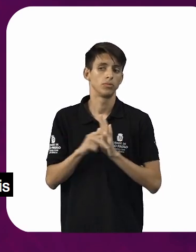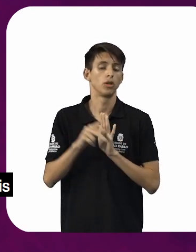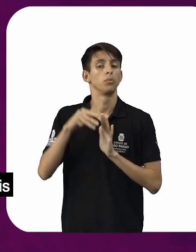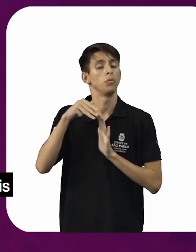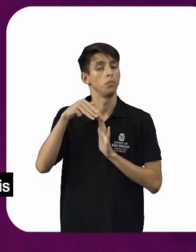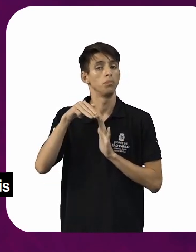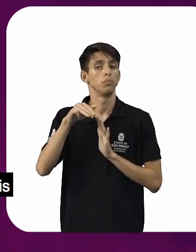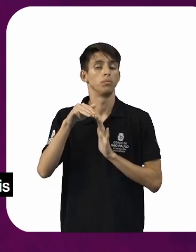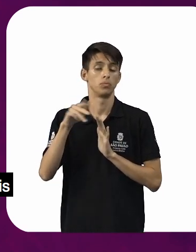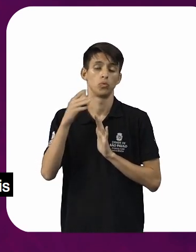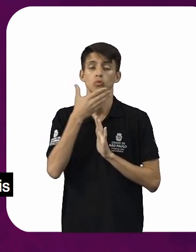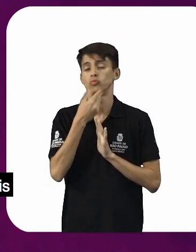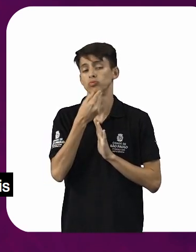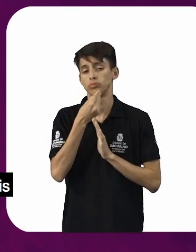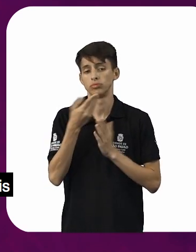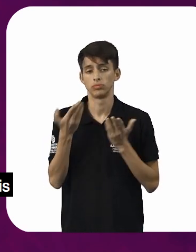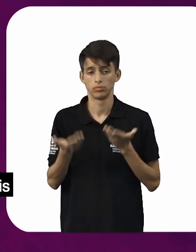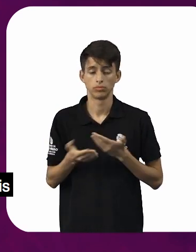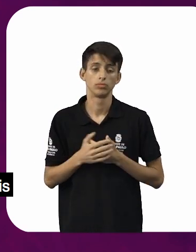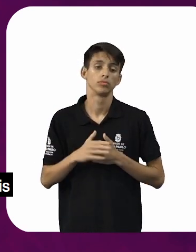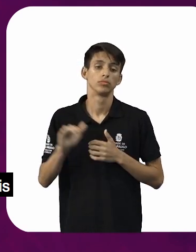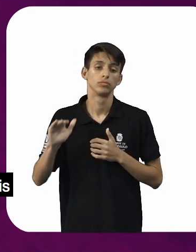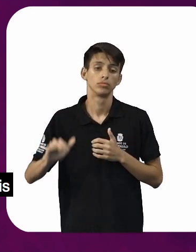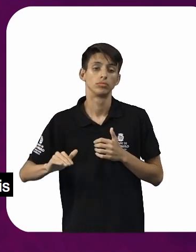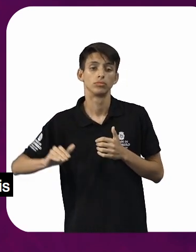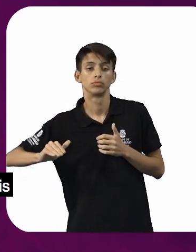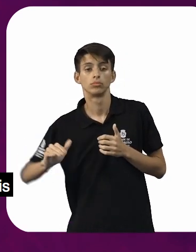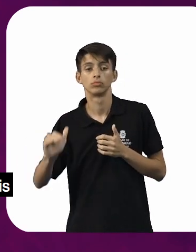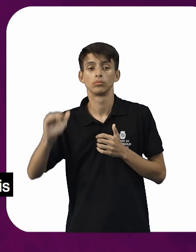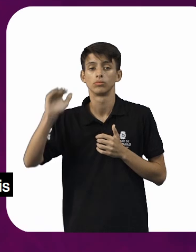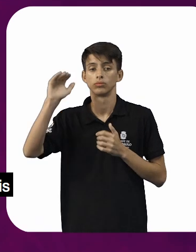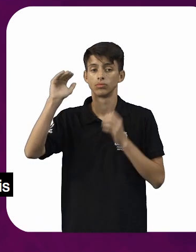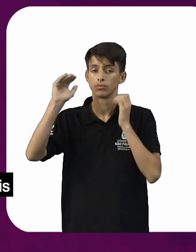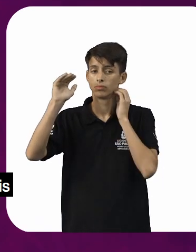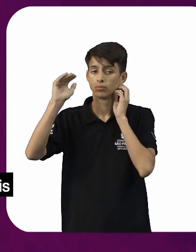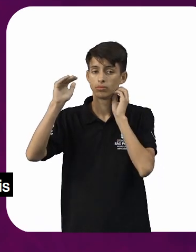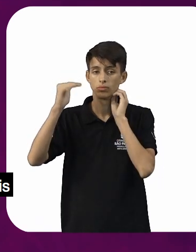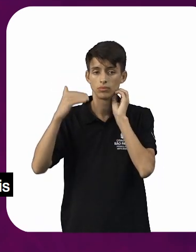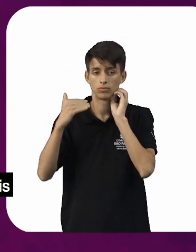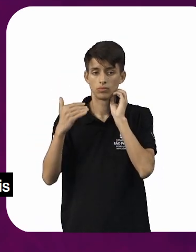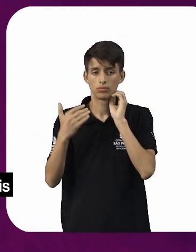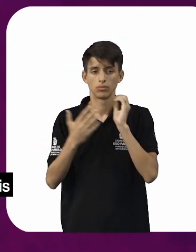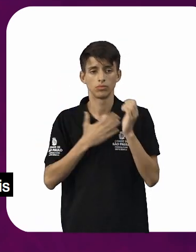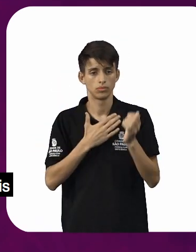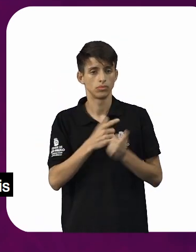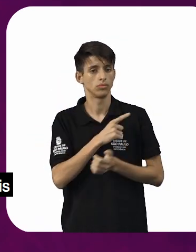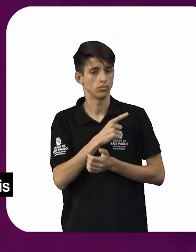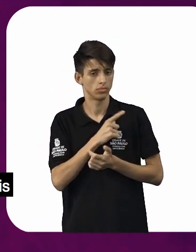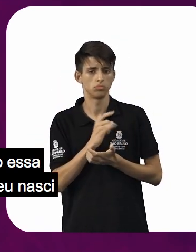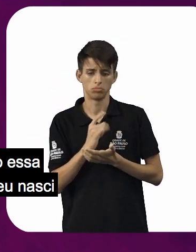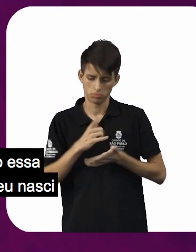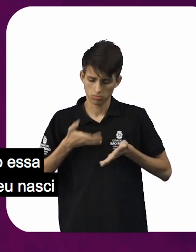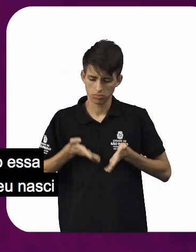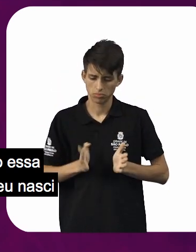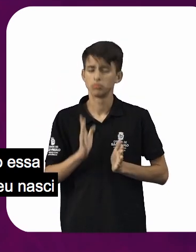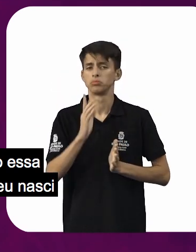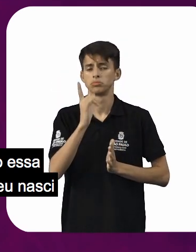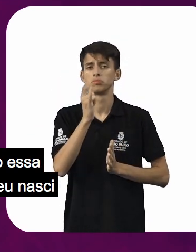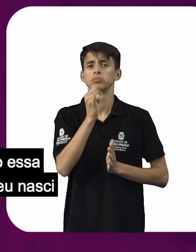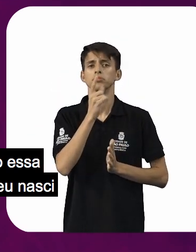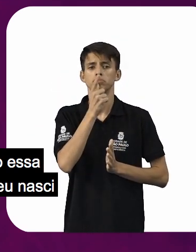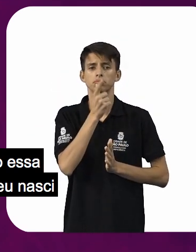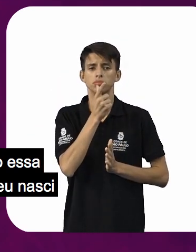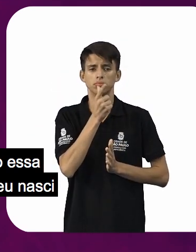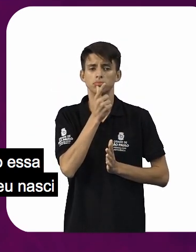masculino. Quando você cresce, você olha a sua certidão de nascimento e você fala, nossa, realmente eu me identifico, nasci com pênis e